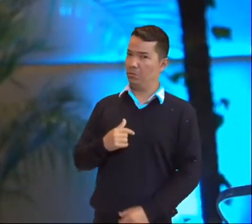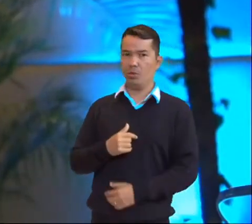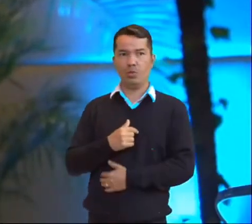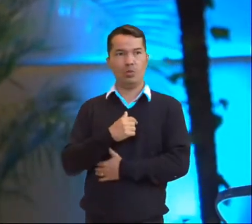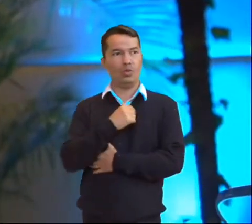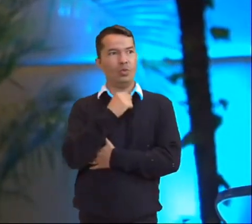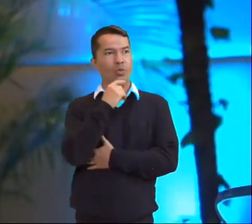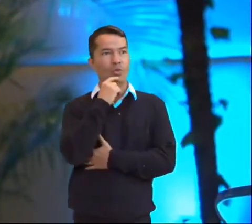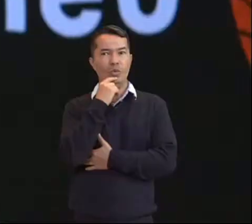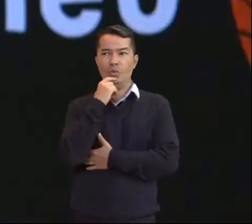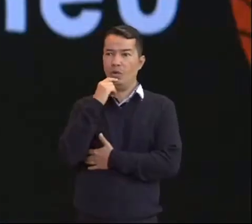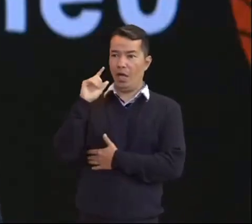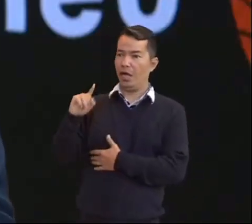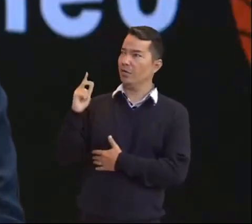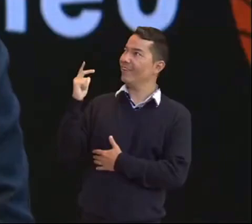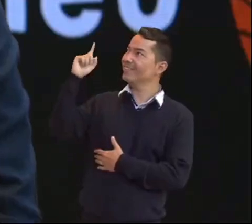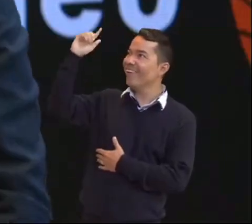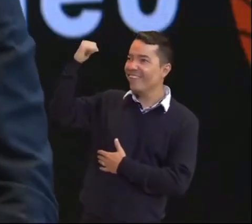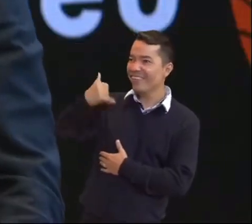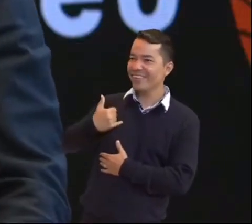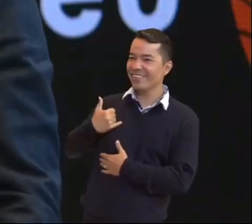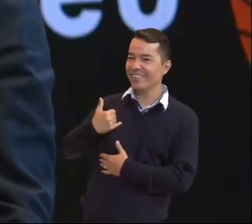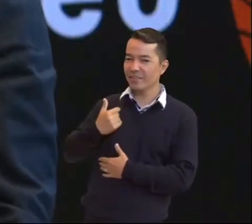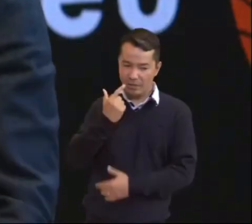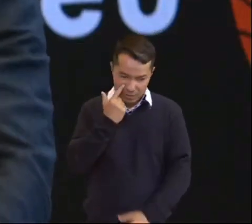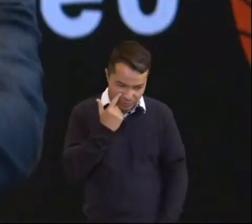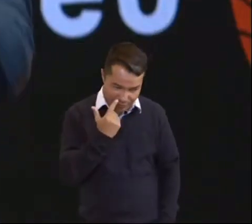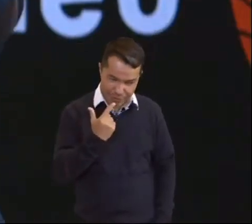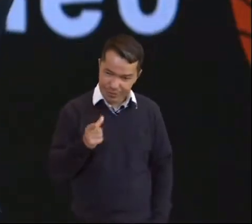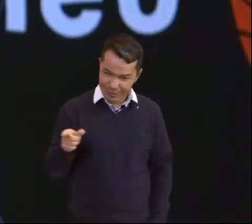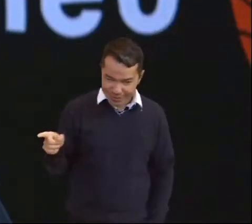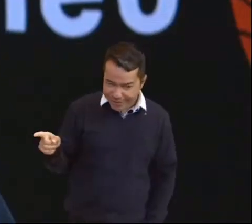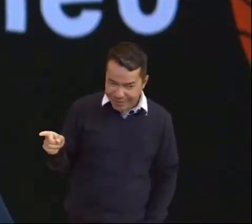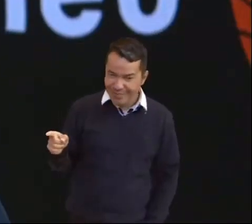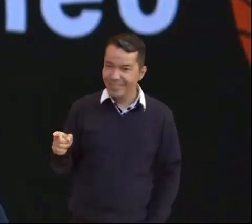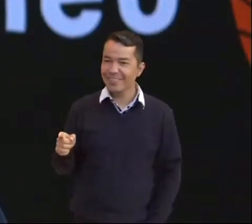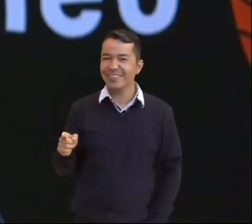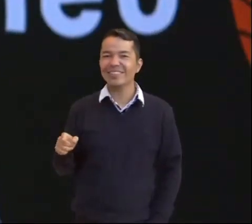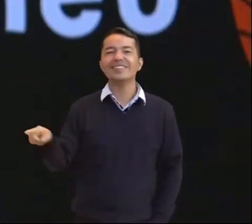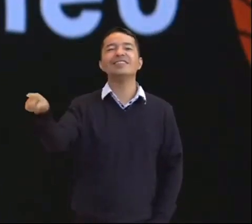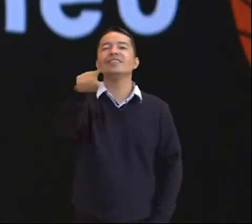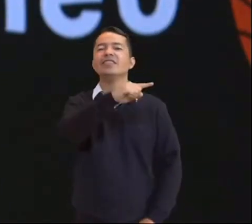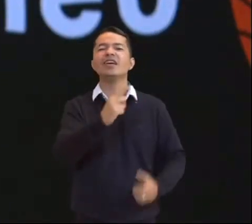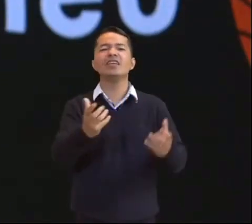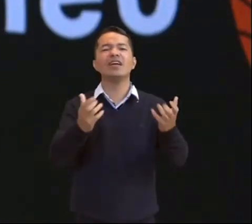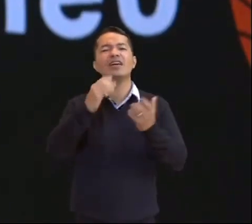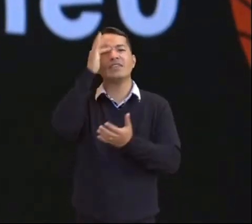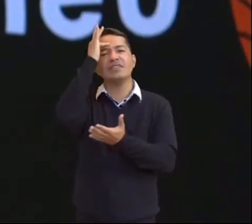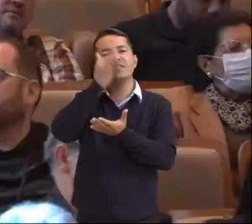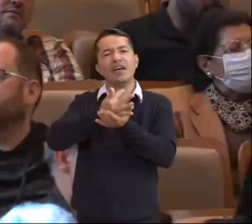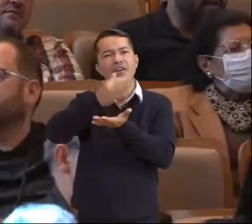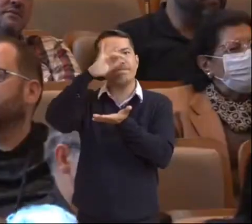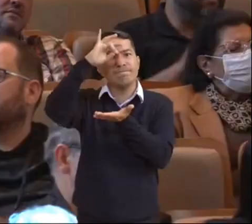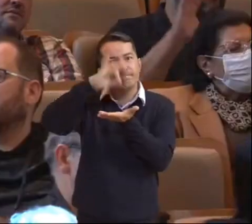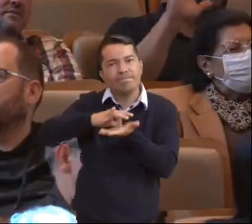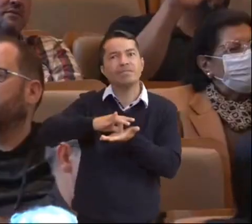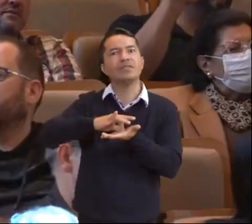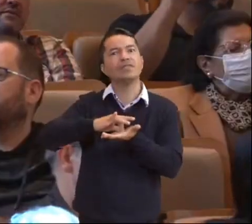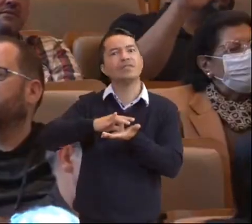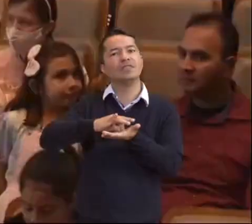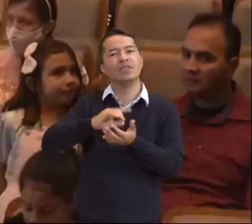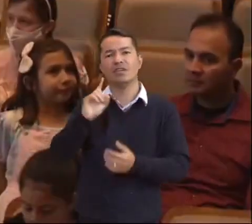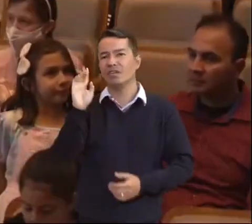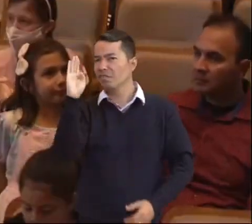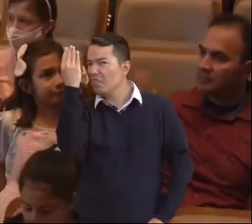e a graça de Deus numa fé verdadeira. Quantos querem ter uma fé sincera?